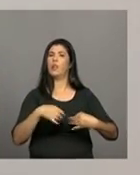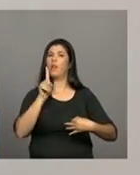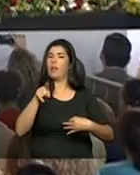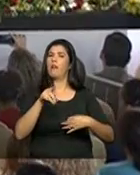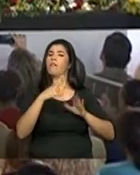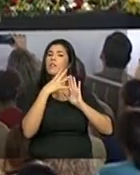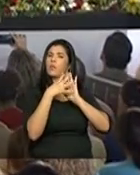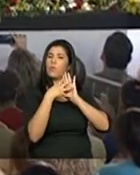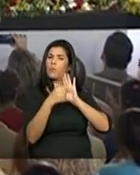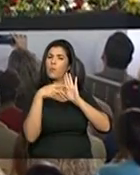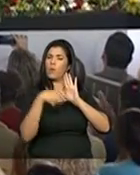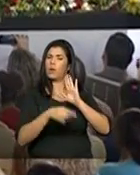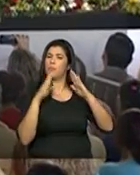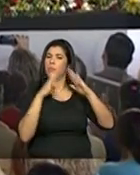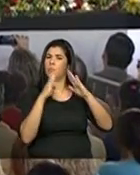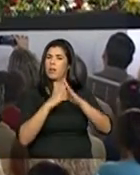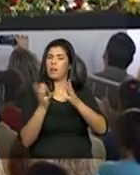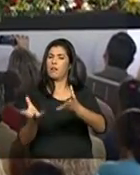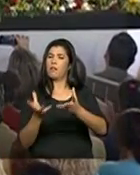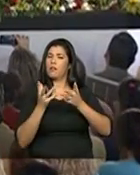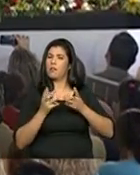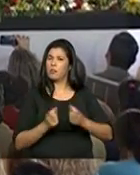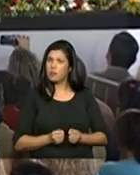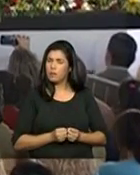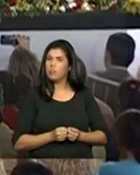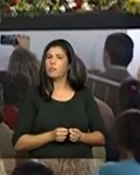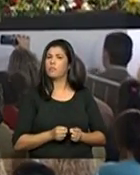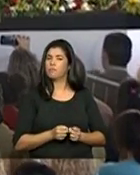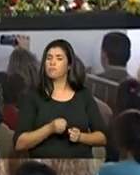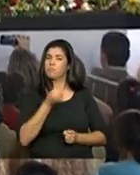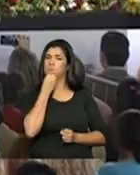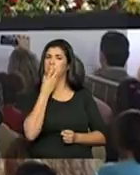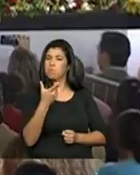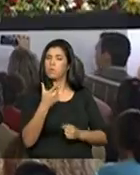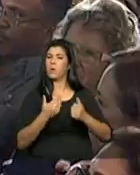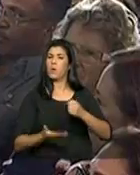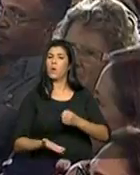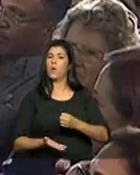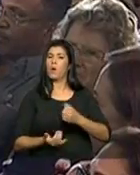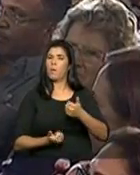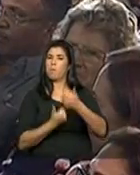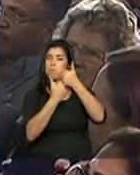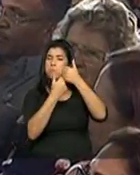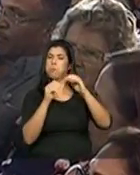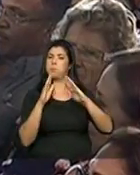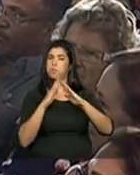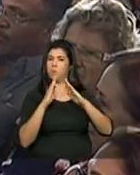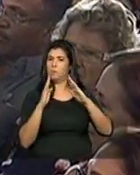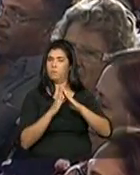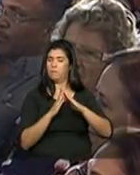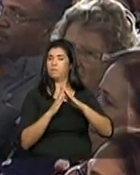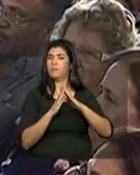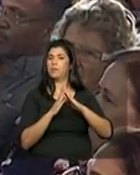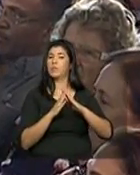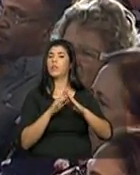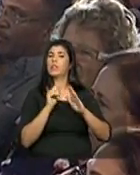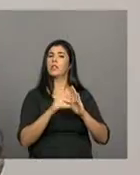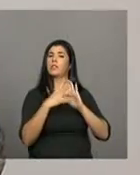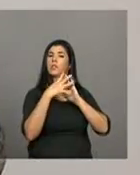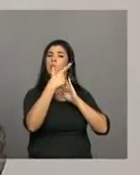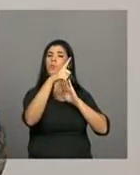exemplo de acolhimento, um exemplo de apoio. um exemplo pelo